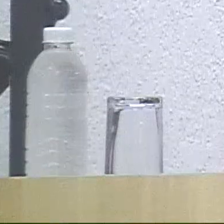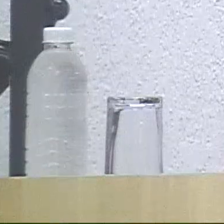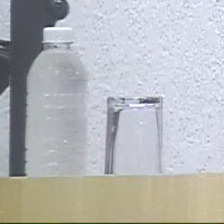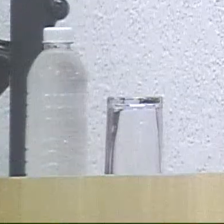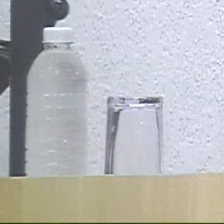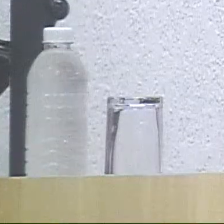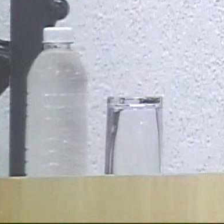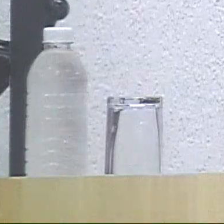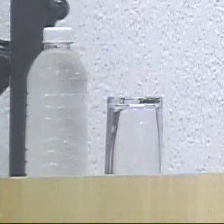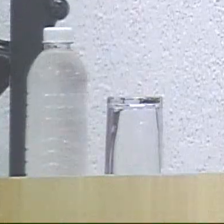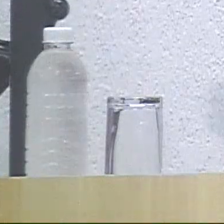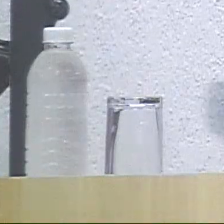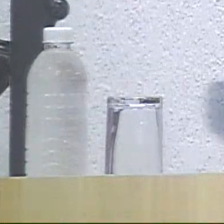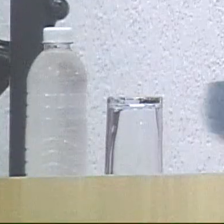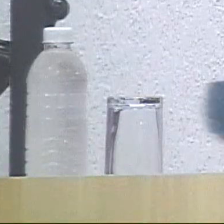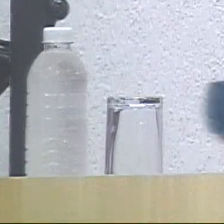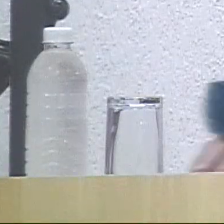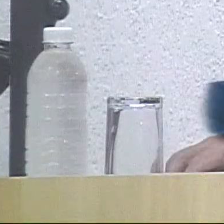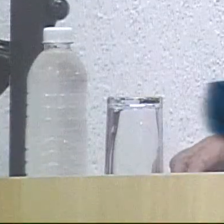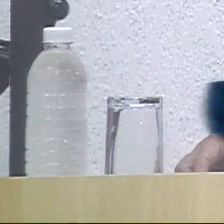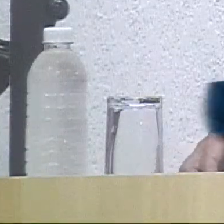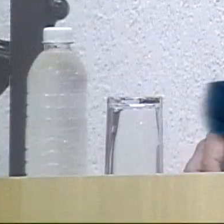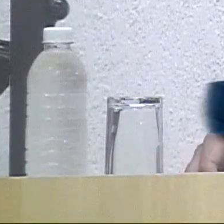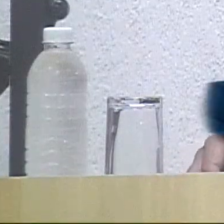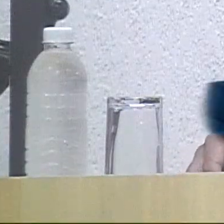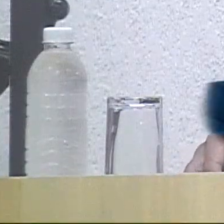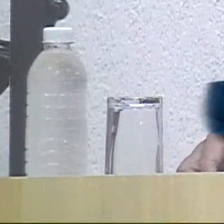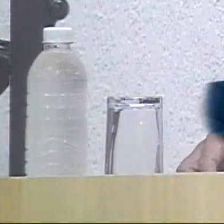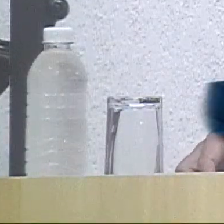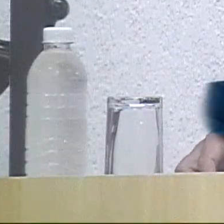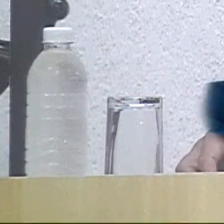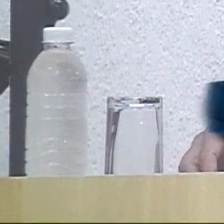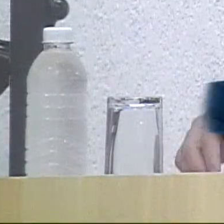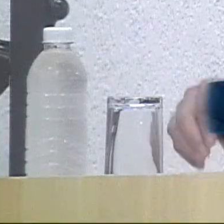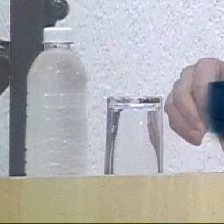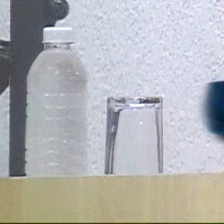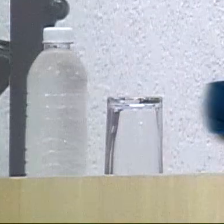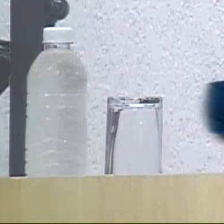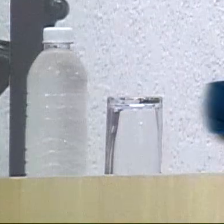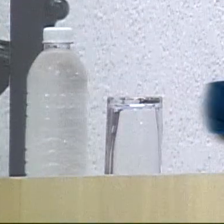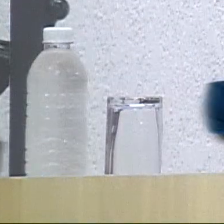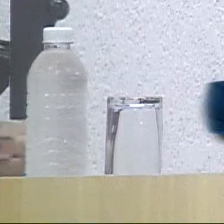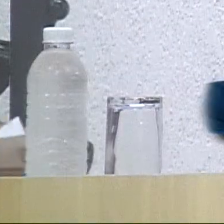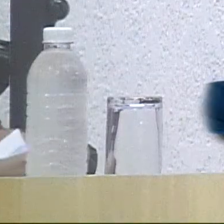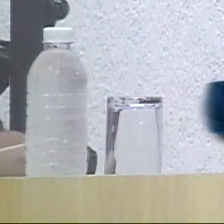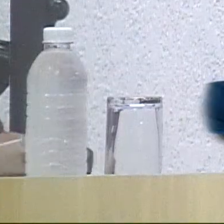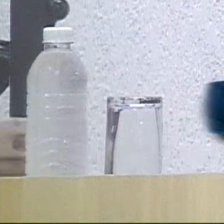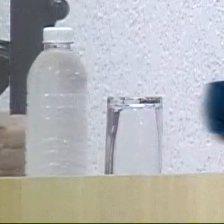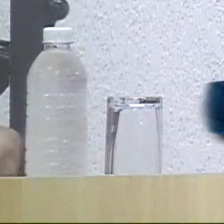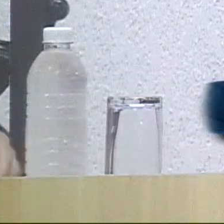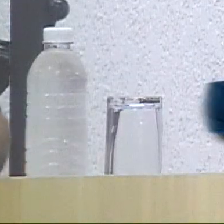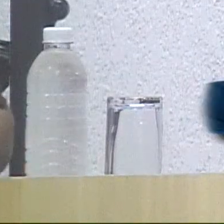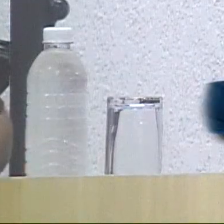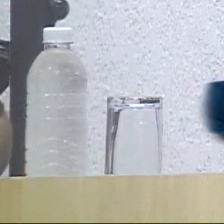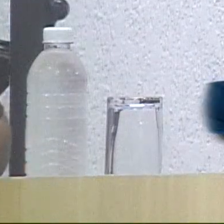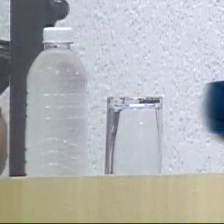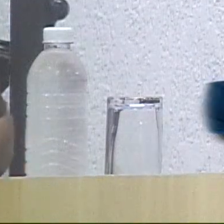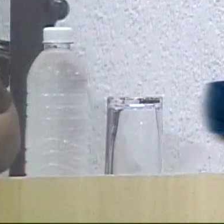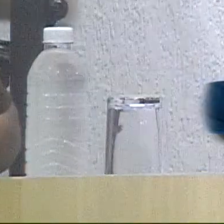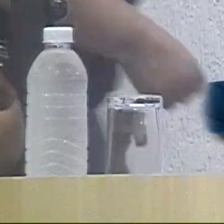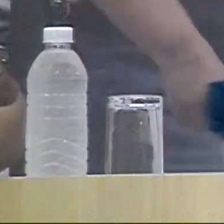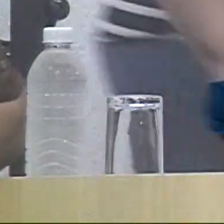Sob a proteção de Deus, iniciamos os nossos trabalhos. Agora, às 14 horas e 15 minutos, declaro aberto o